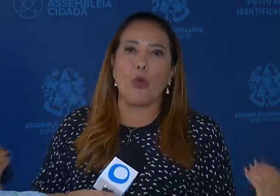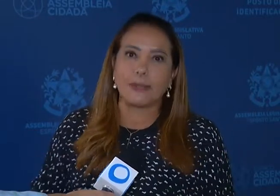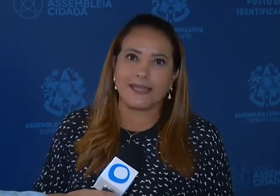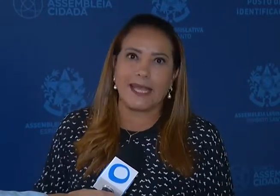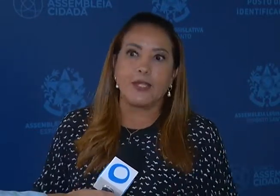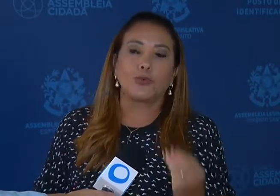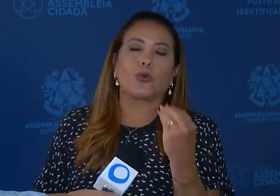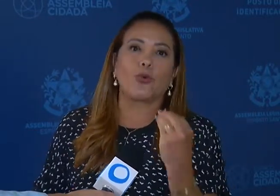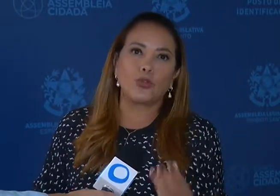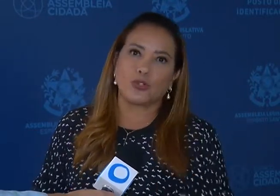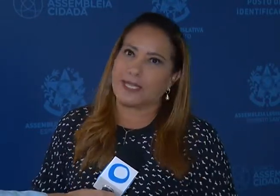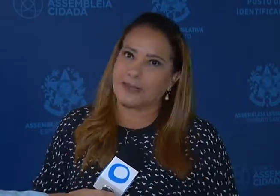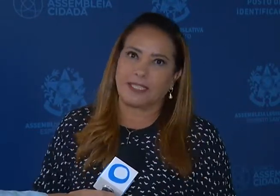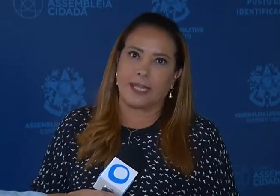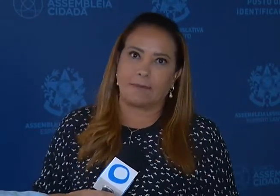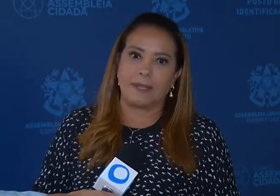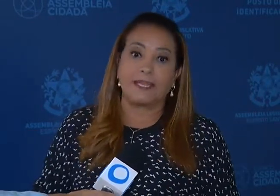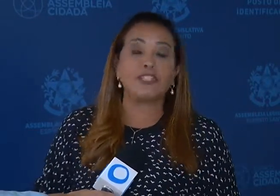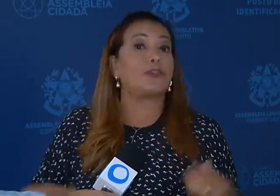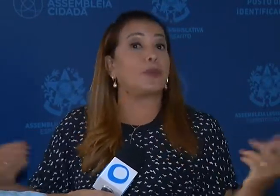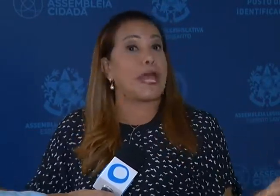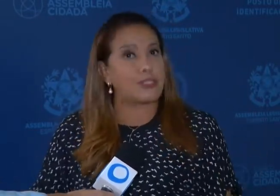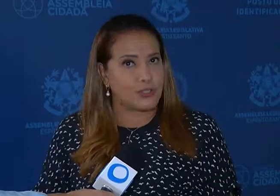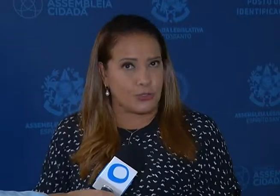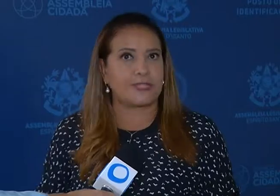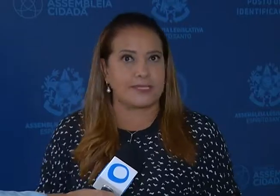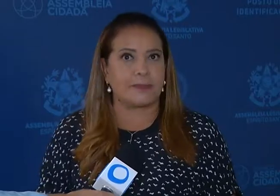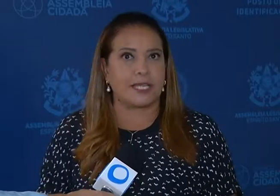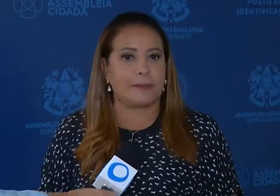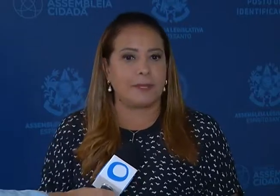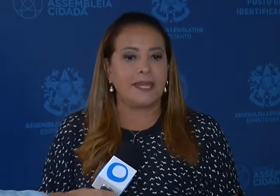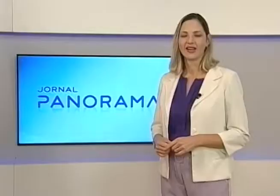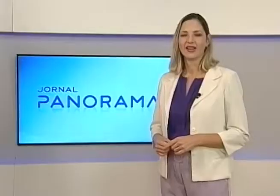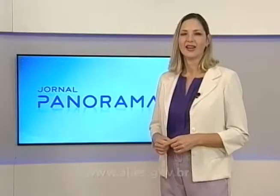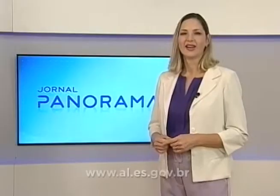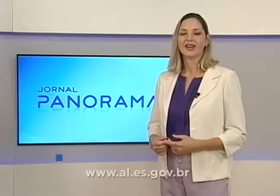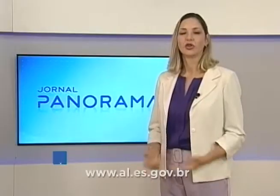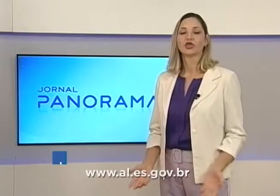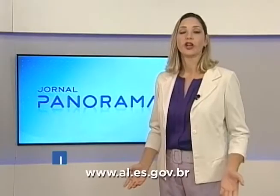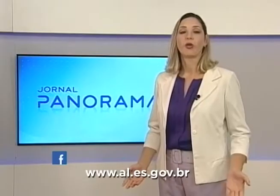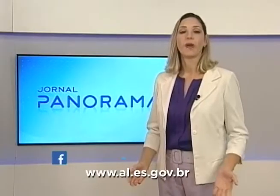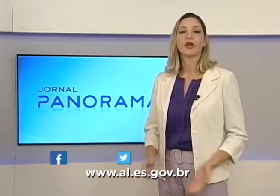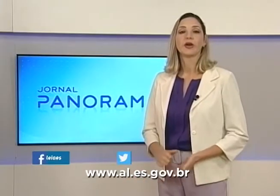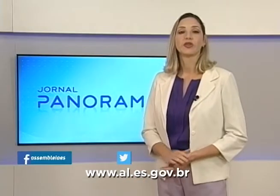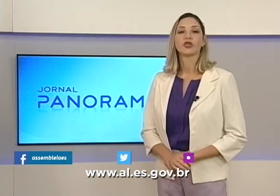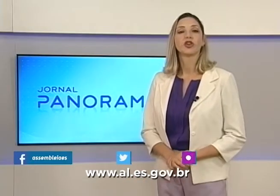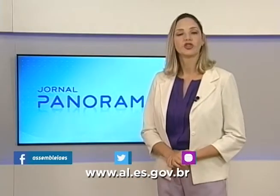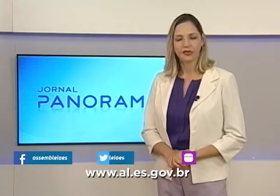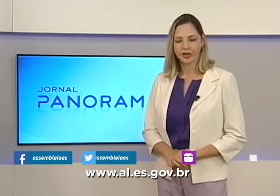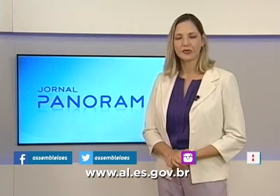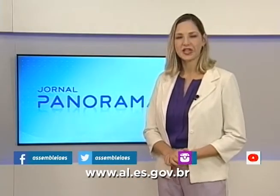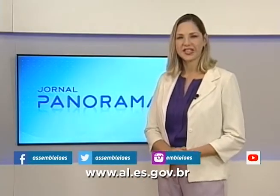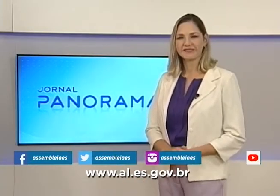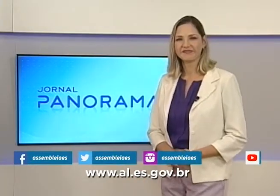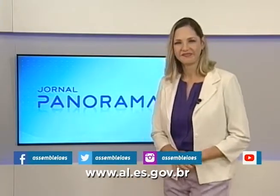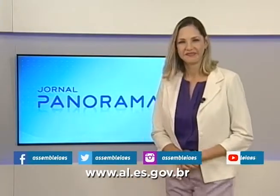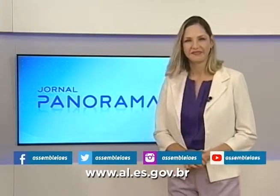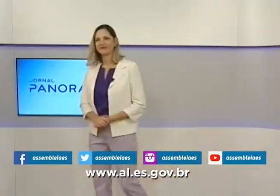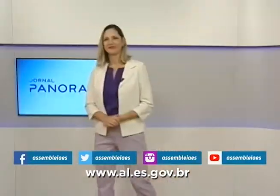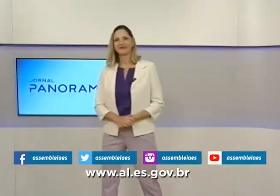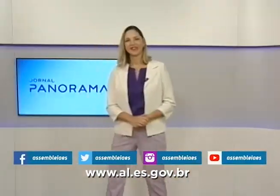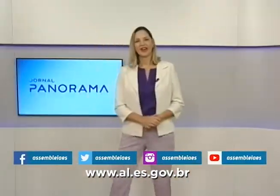por conta do custo dessa matéria-prima e da dificuldade de encontrar essa matéria-prima. E o Jornal Panorama de hoje fica por aqui.